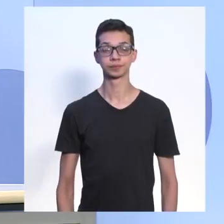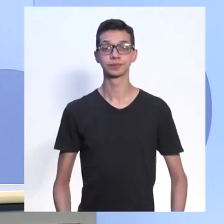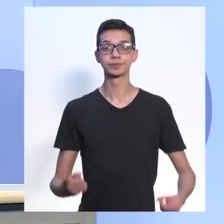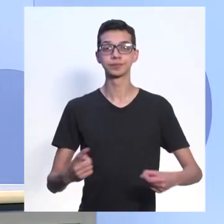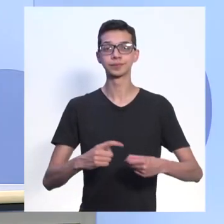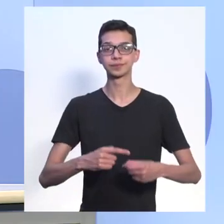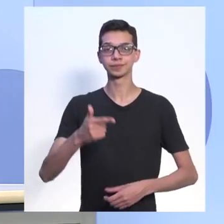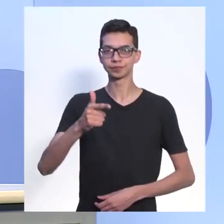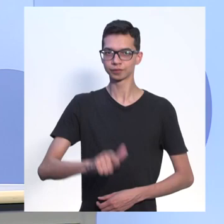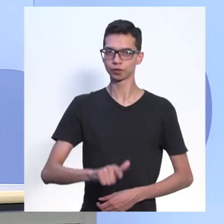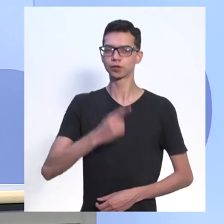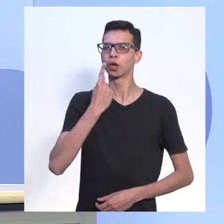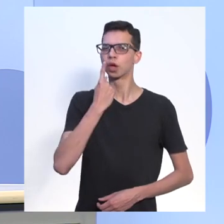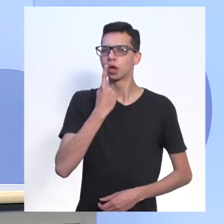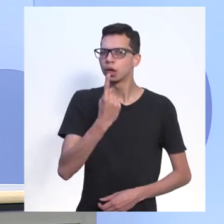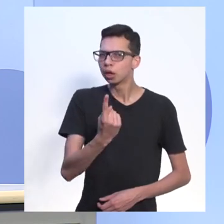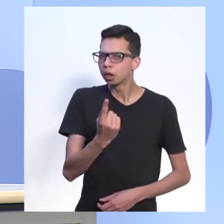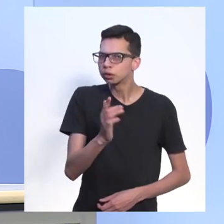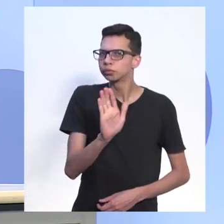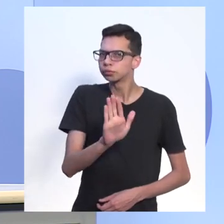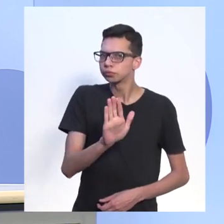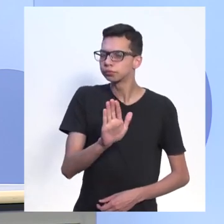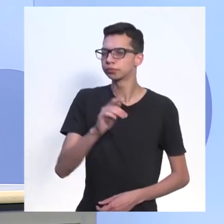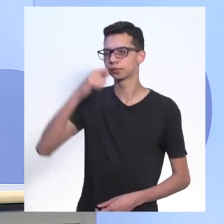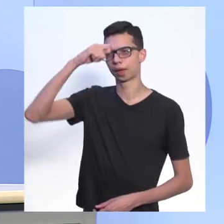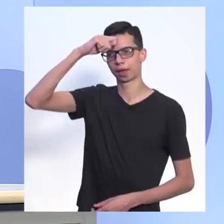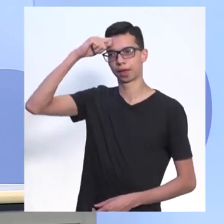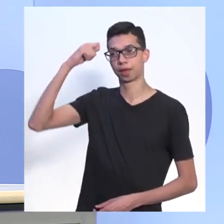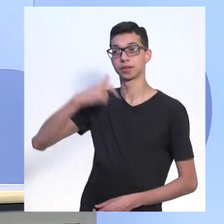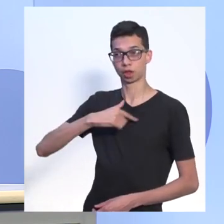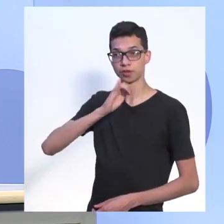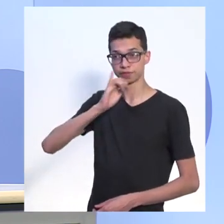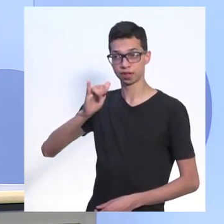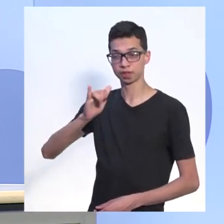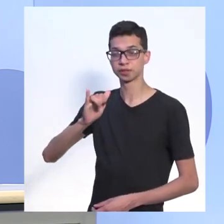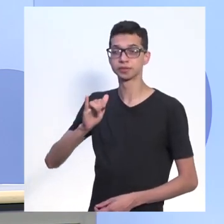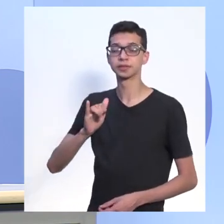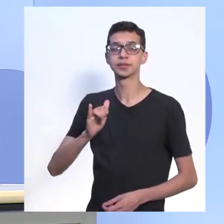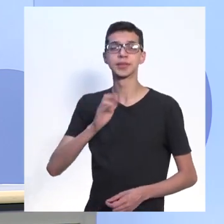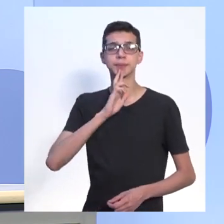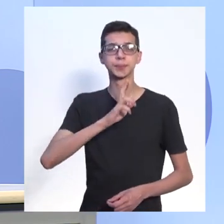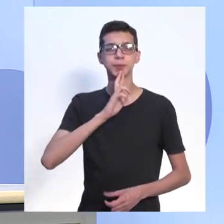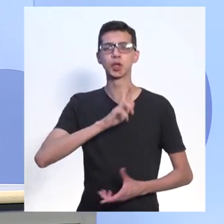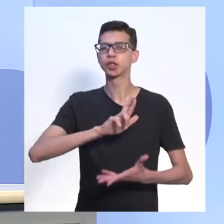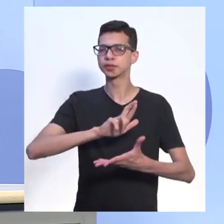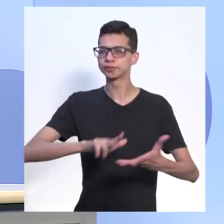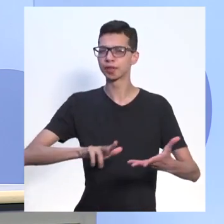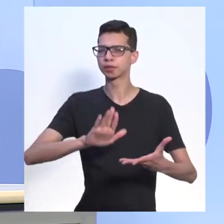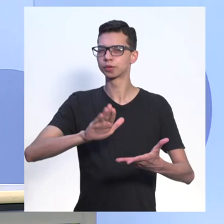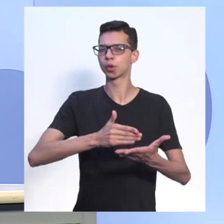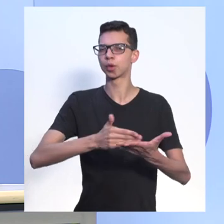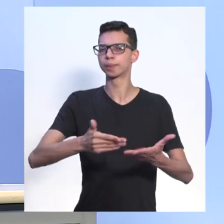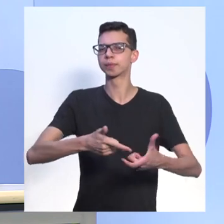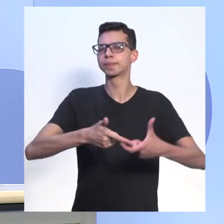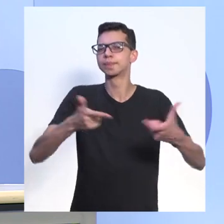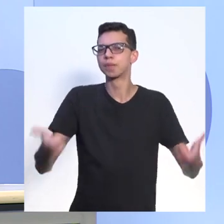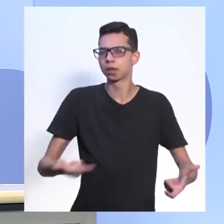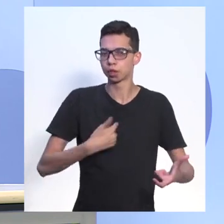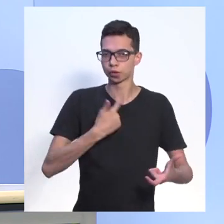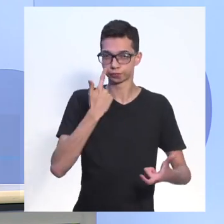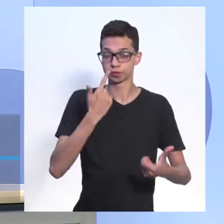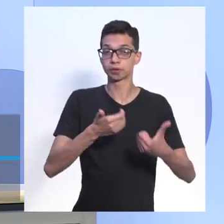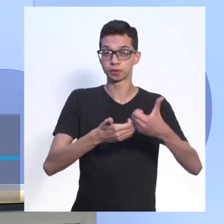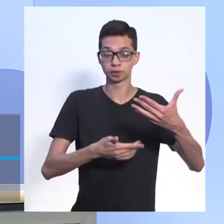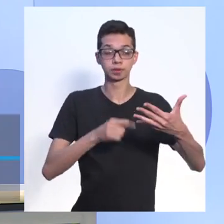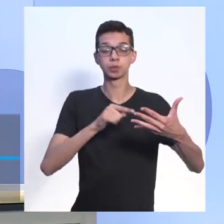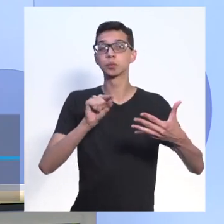Retornamos aqui. Olha, Ali, muitas respostas. No começo, a maioria aqui que eu vi foi